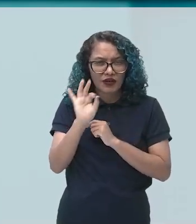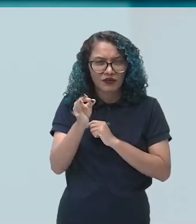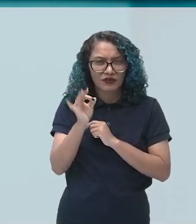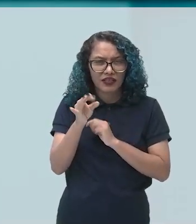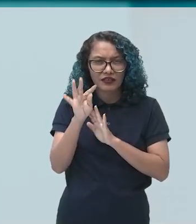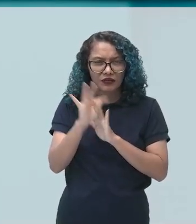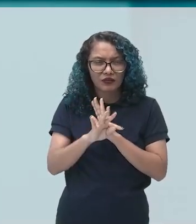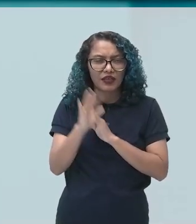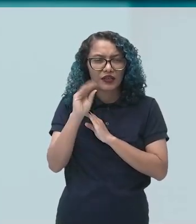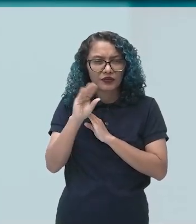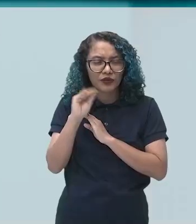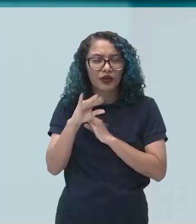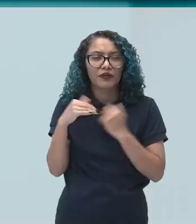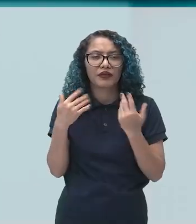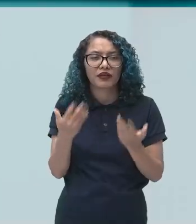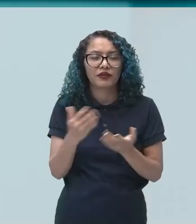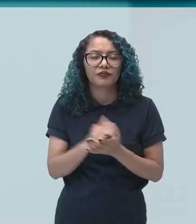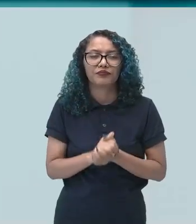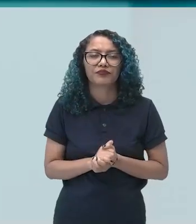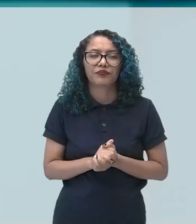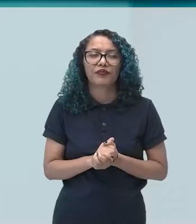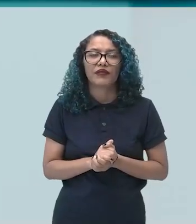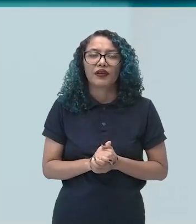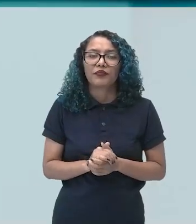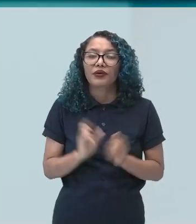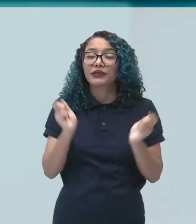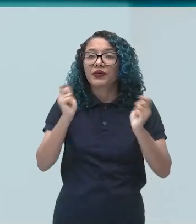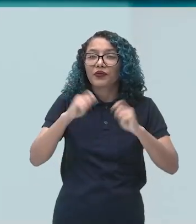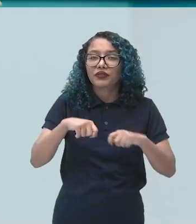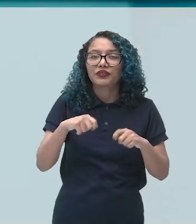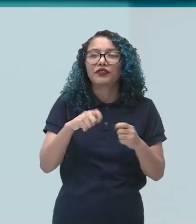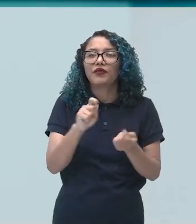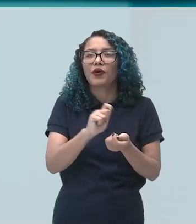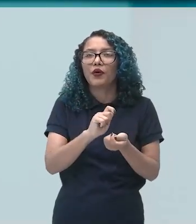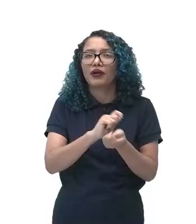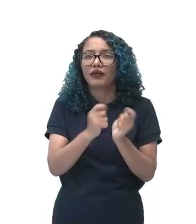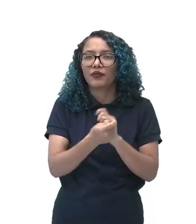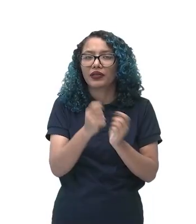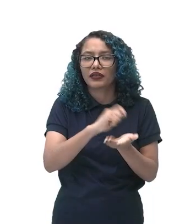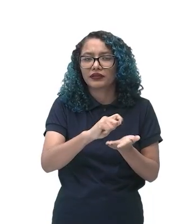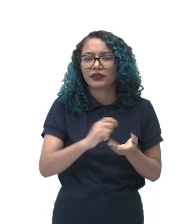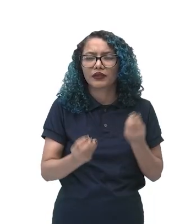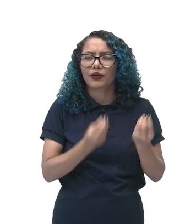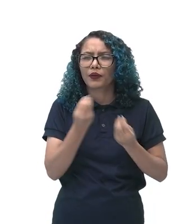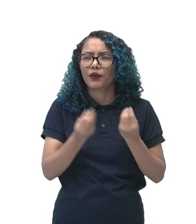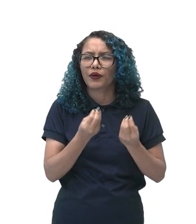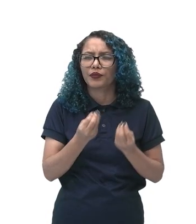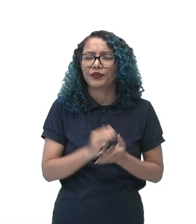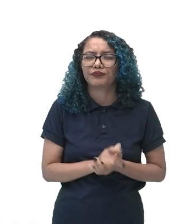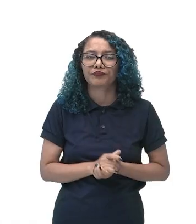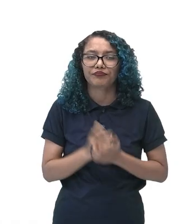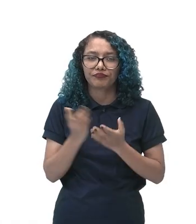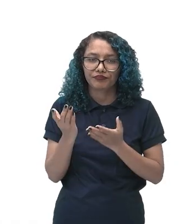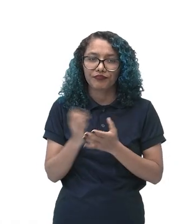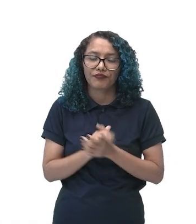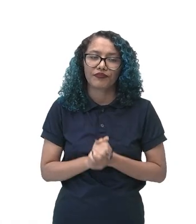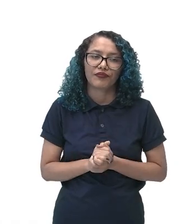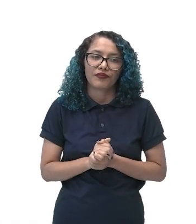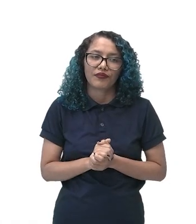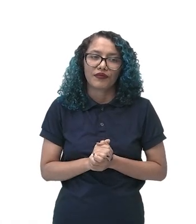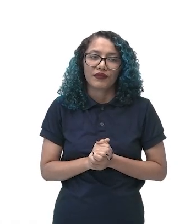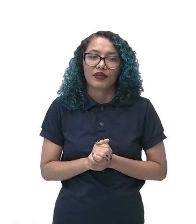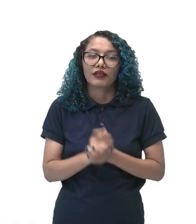maneira ali da conversa, como ele pode passar para uma versão escrita. Então, olhem só, a versão escrita